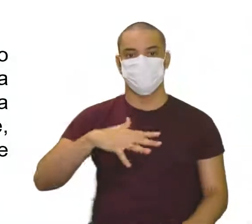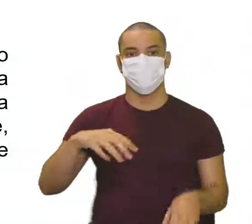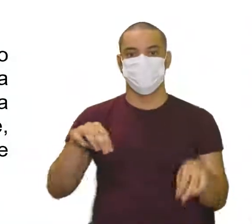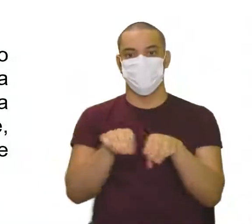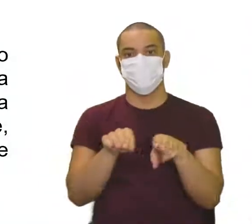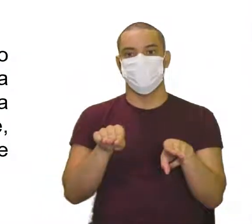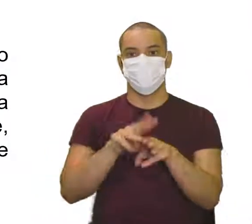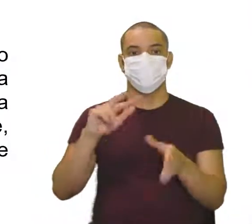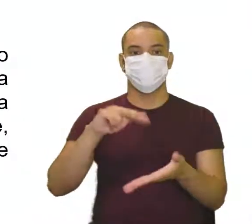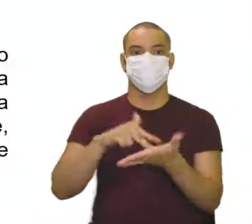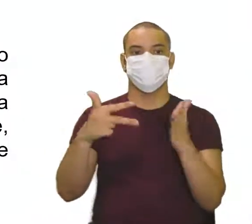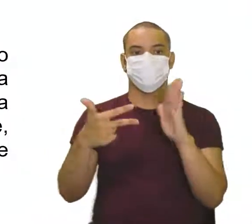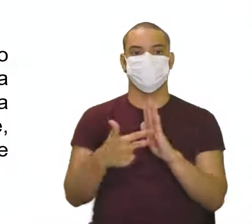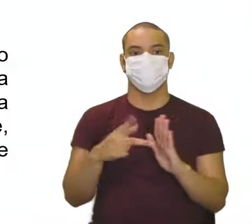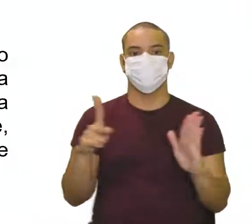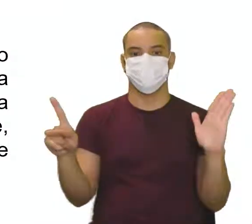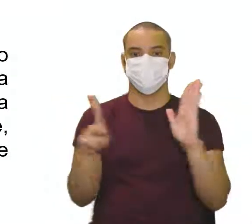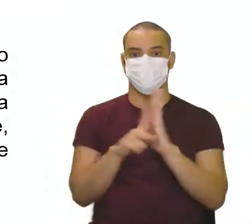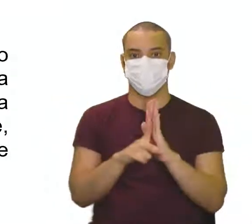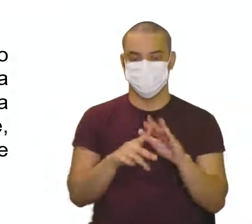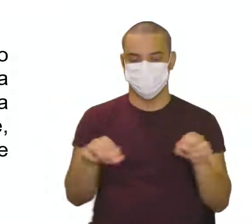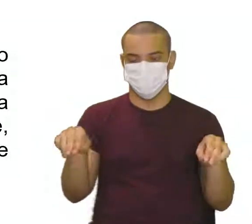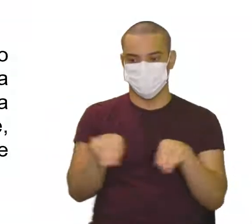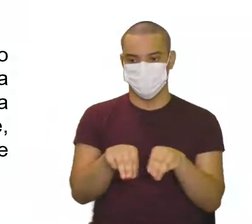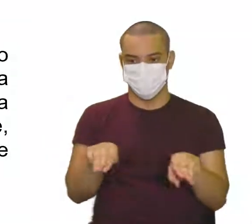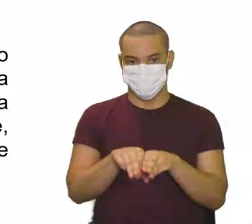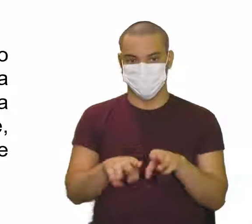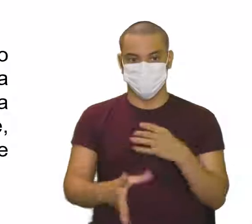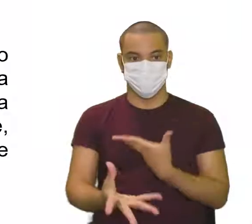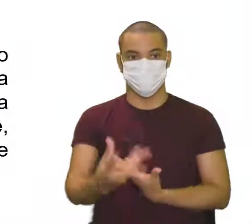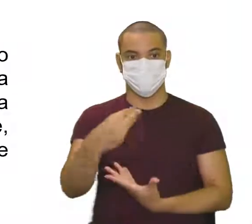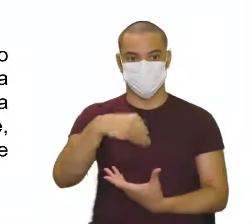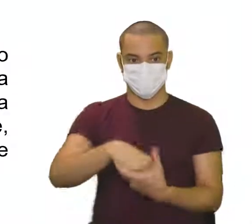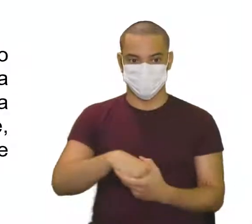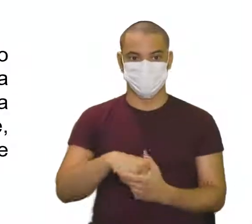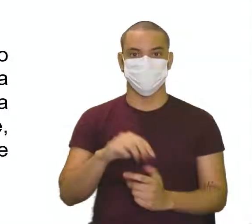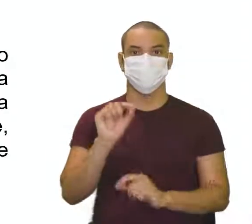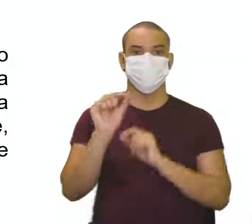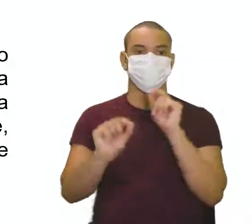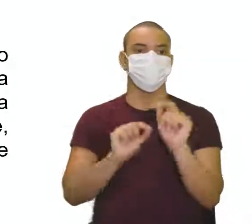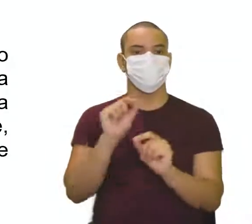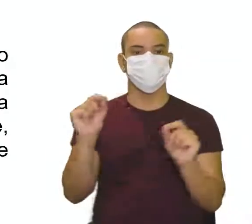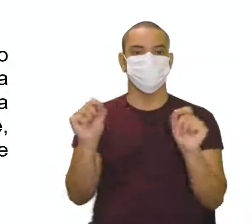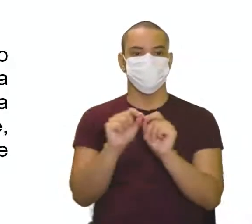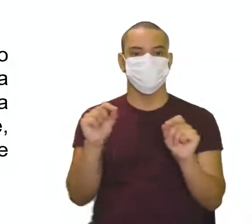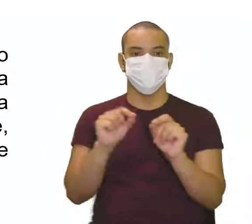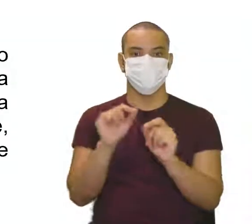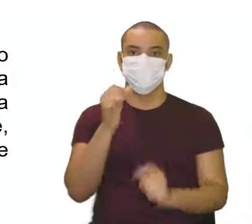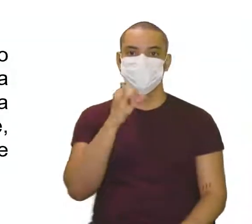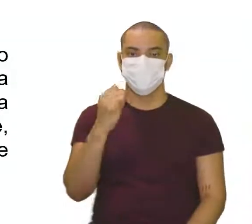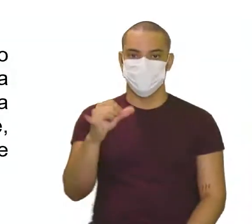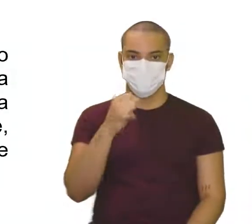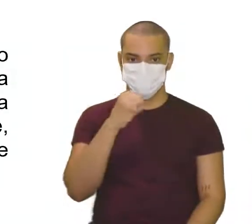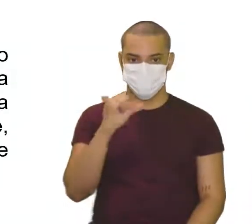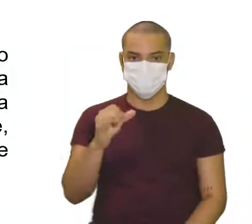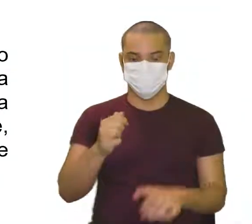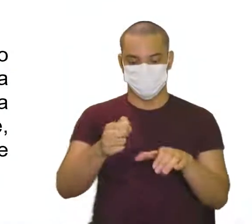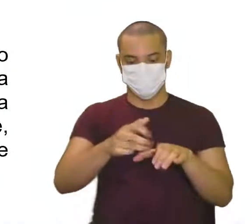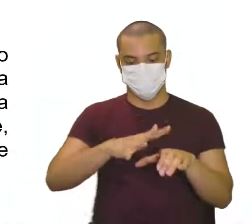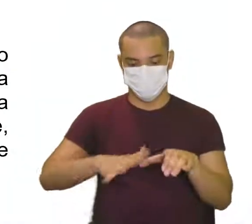a concentração de magnetismo que é criado em torno de uma carga magnética num